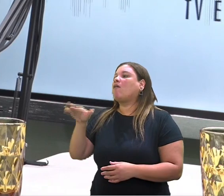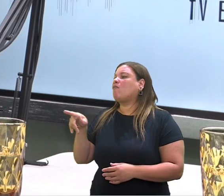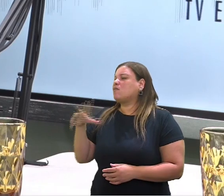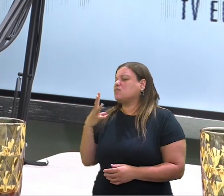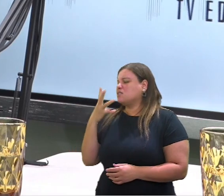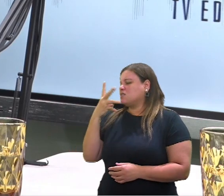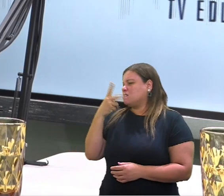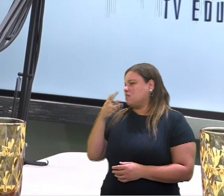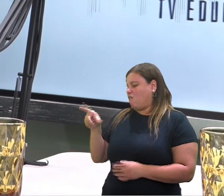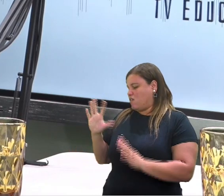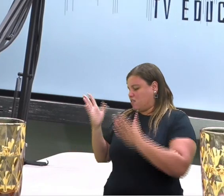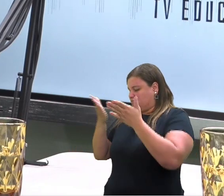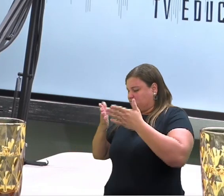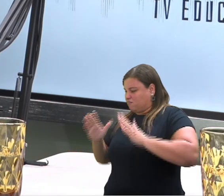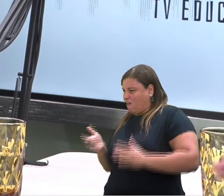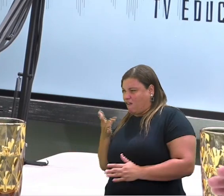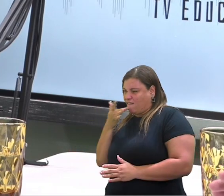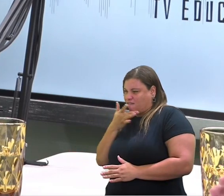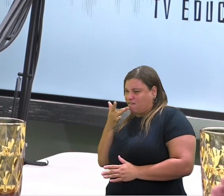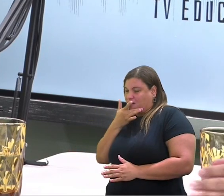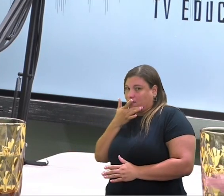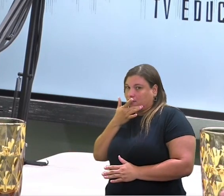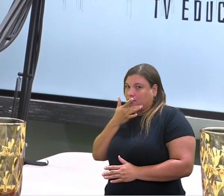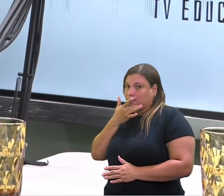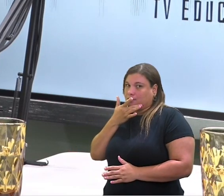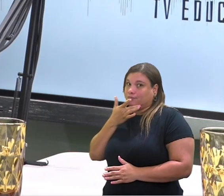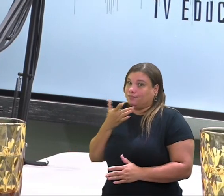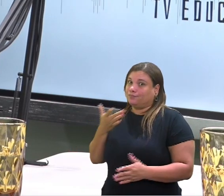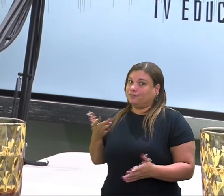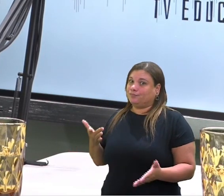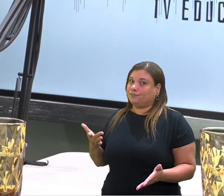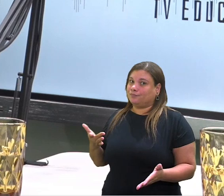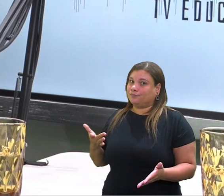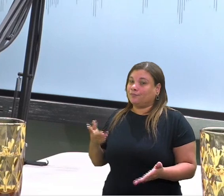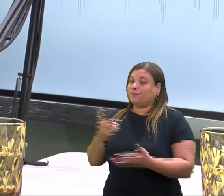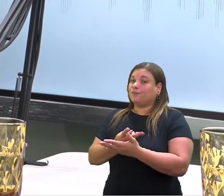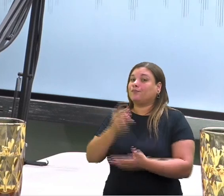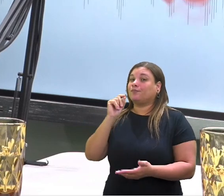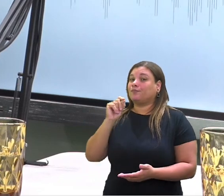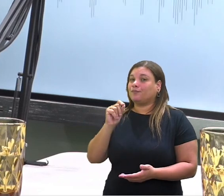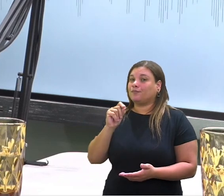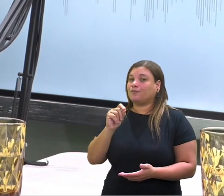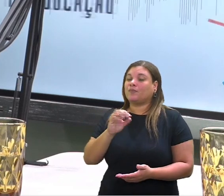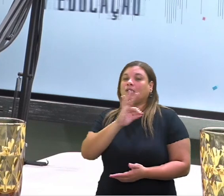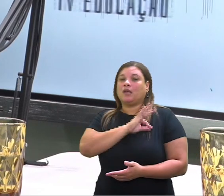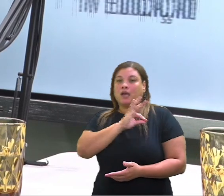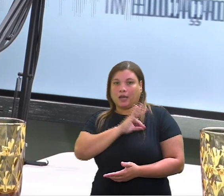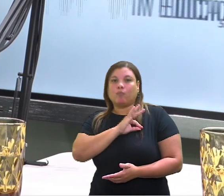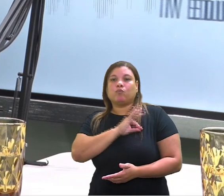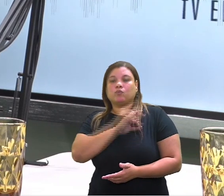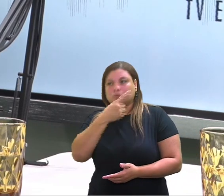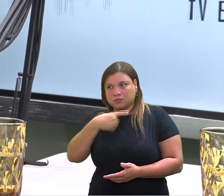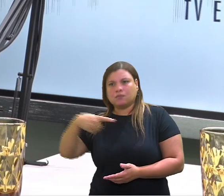mesmo. E aí a escola chamou a viatura, nós fomos trabalhar, a gente trabalhava em parceria, né? A gente sempre trabalha em parceria com a escola. E